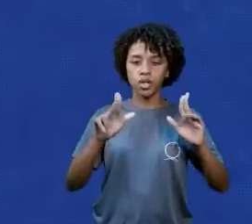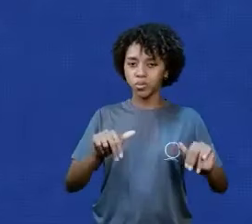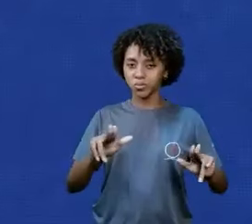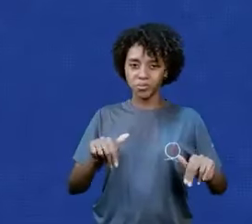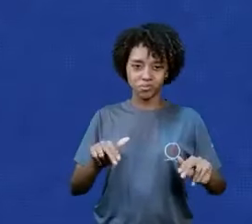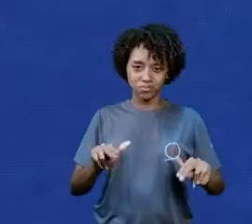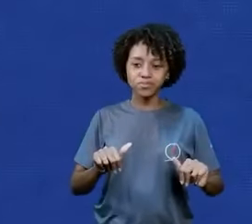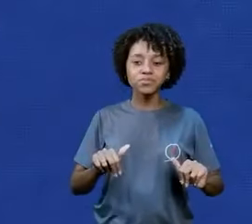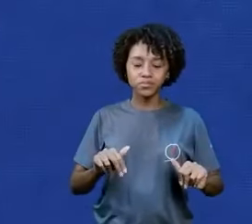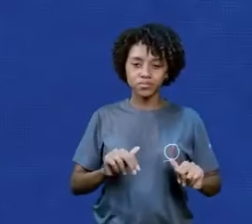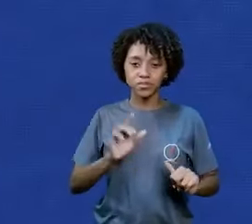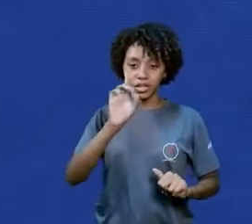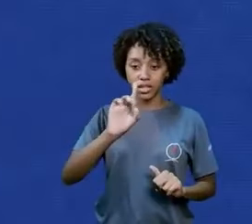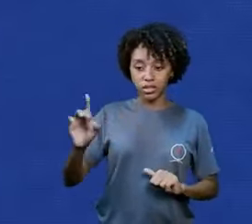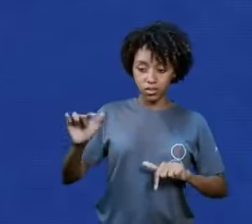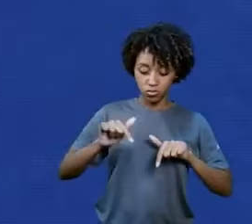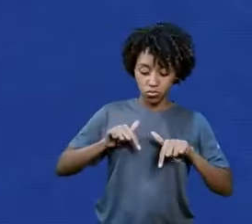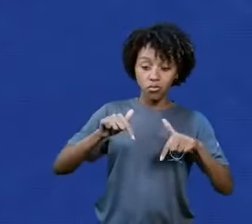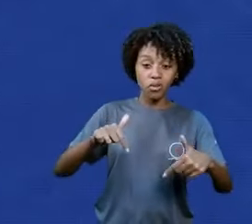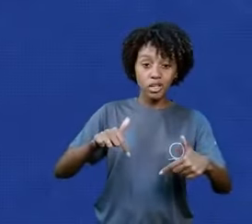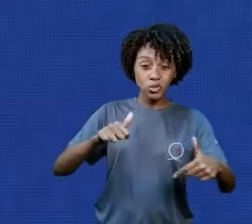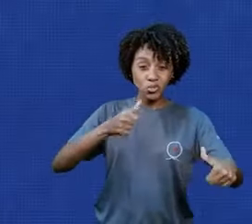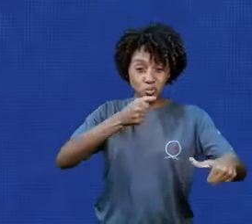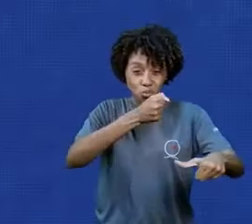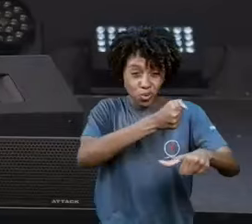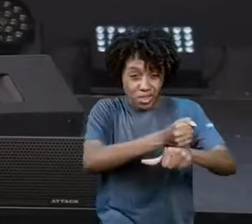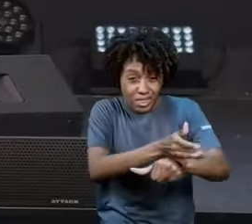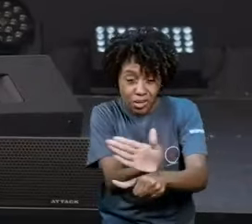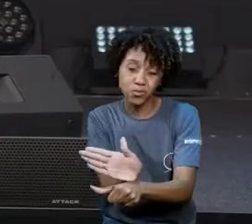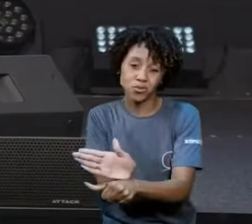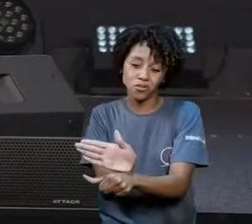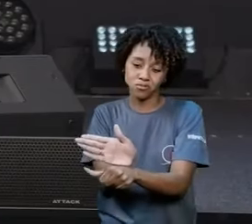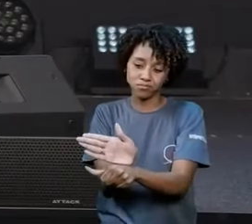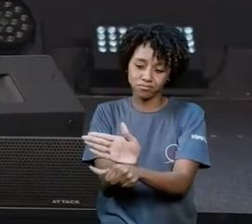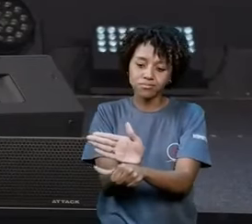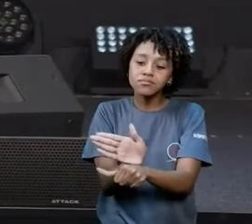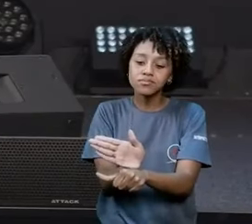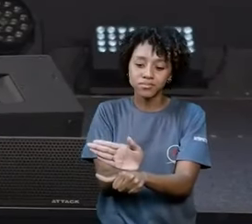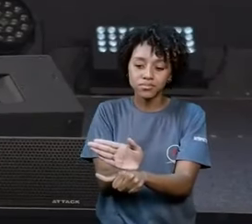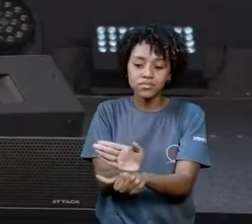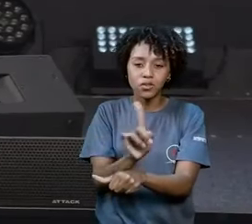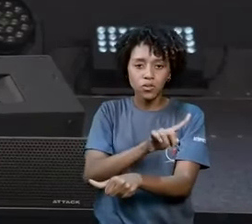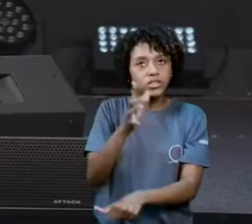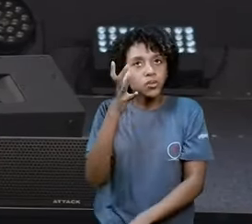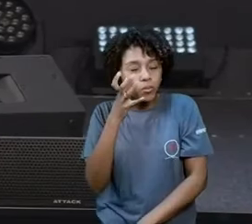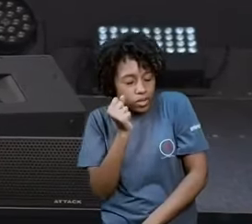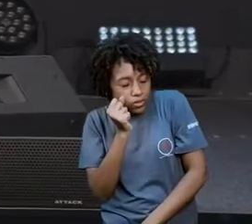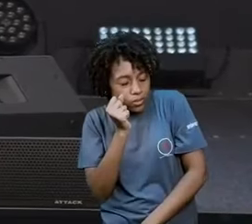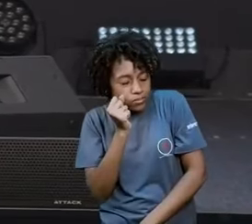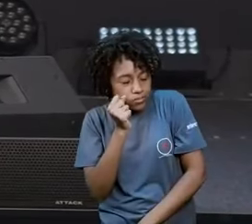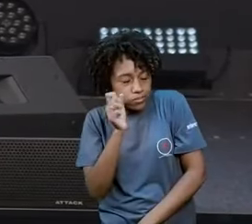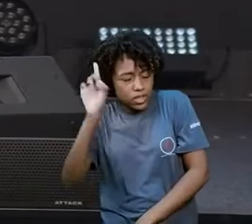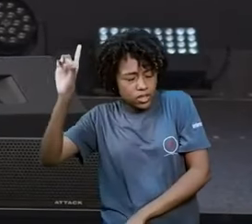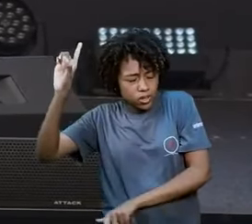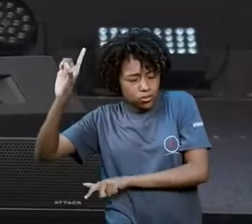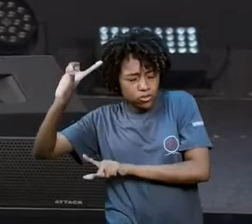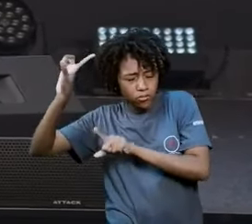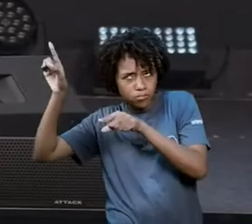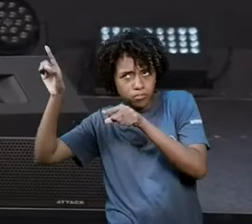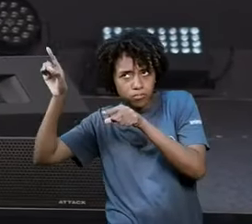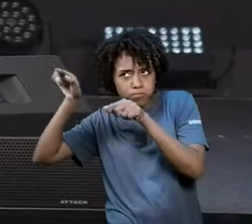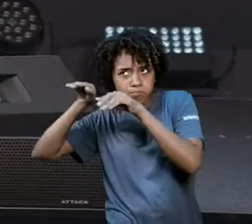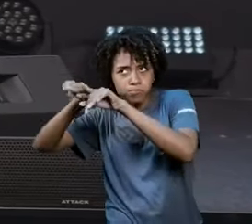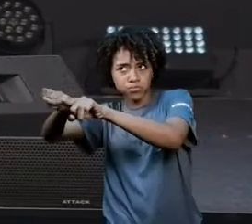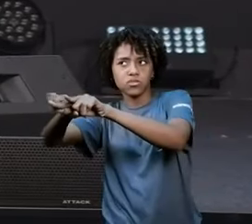feriado ele age o tempo todo você tá dormindo Ele tá agindo você tá